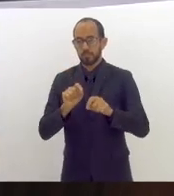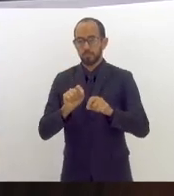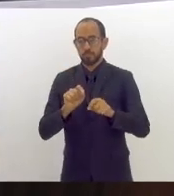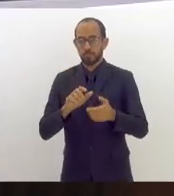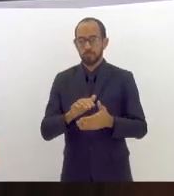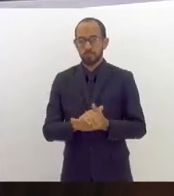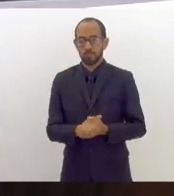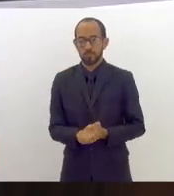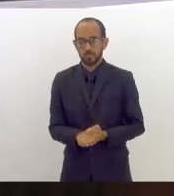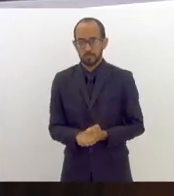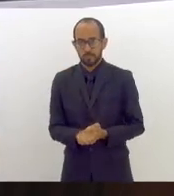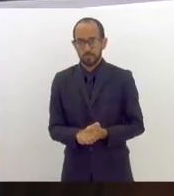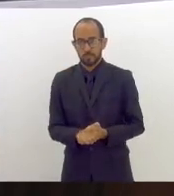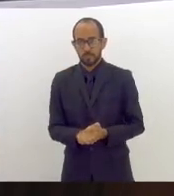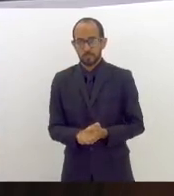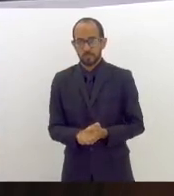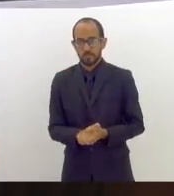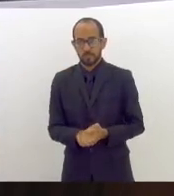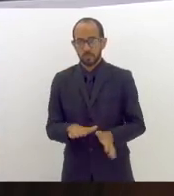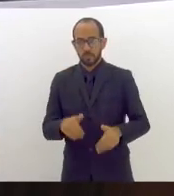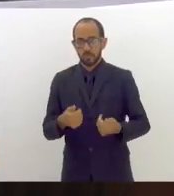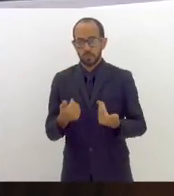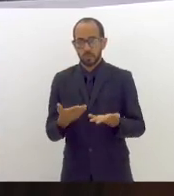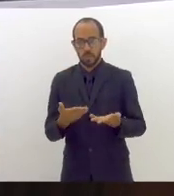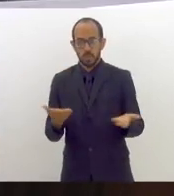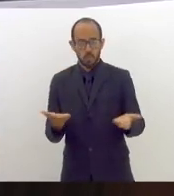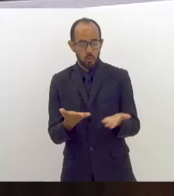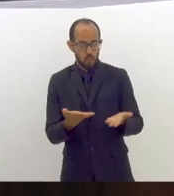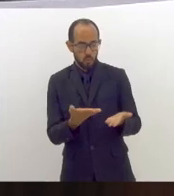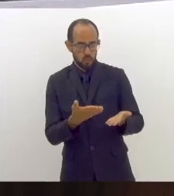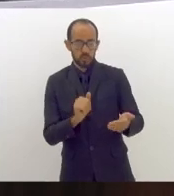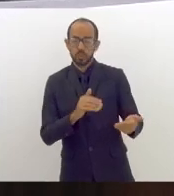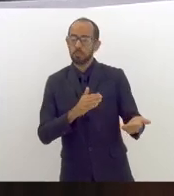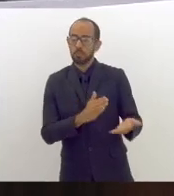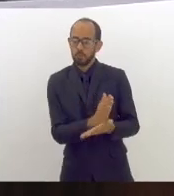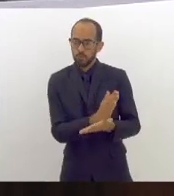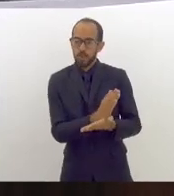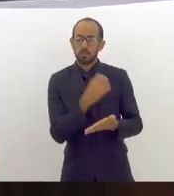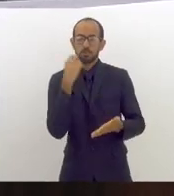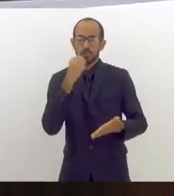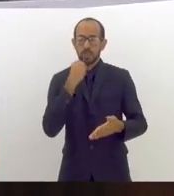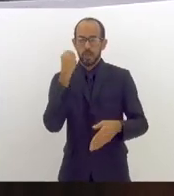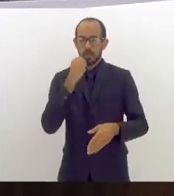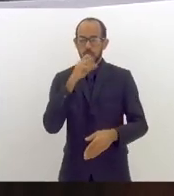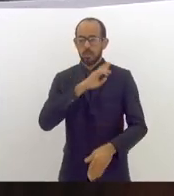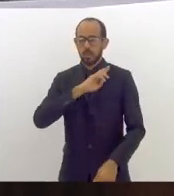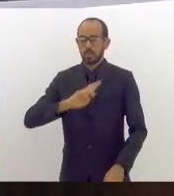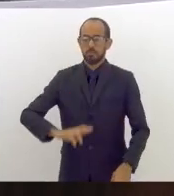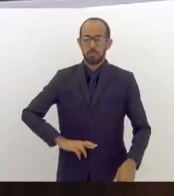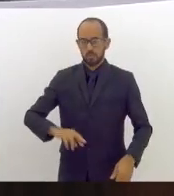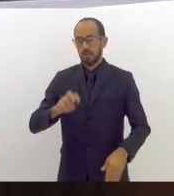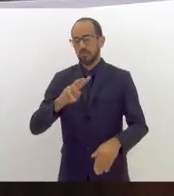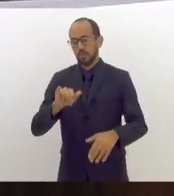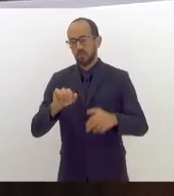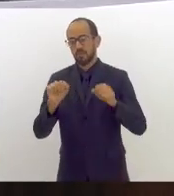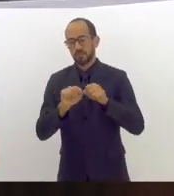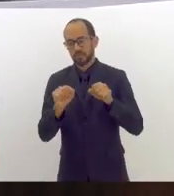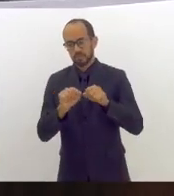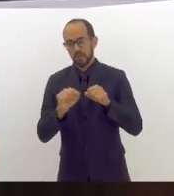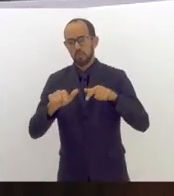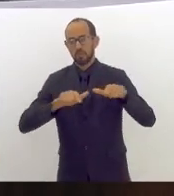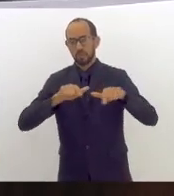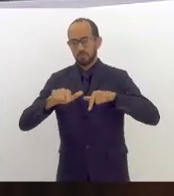tem competência para que veio hoje eleito Senador da República vai fazer um trabalho que eu posso